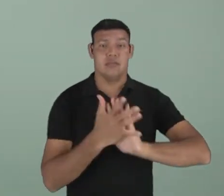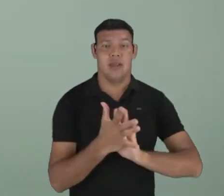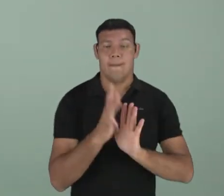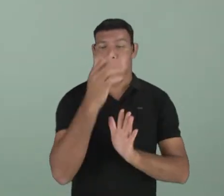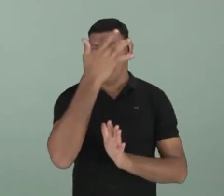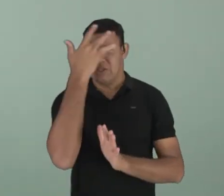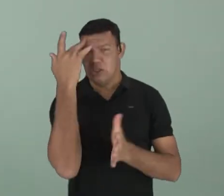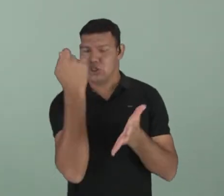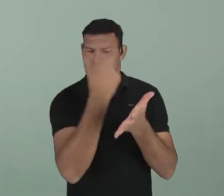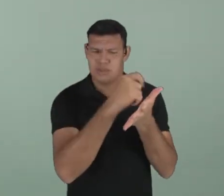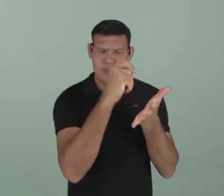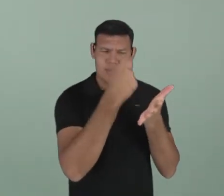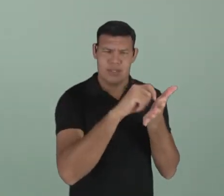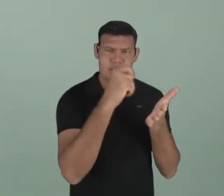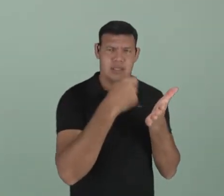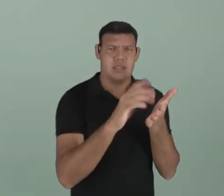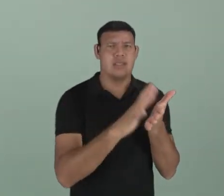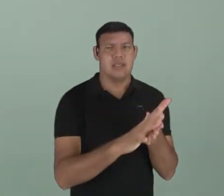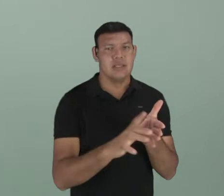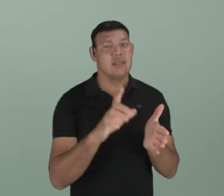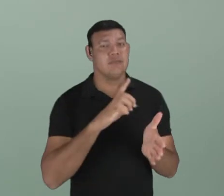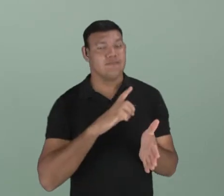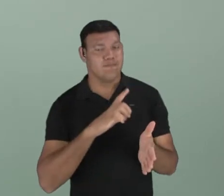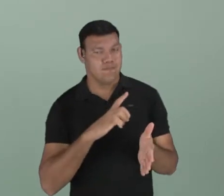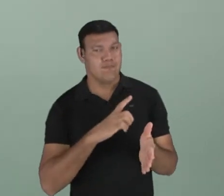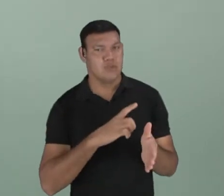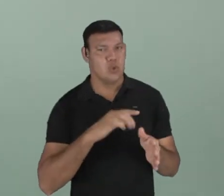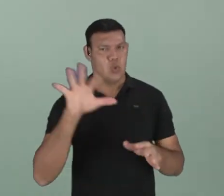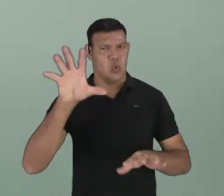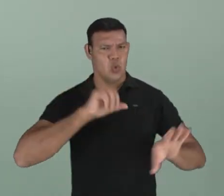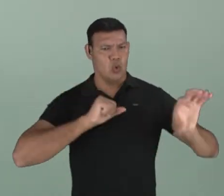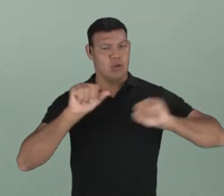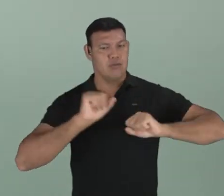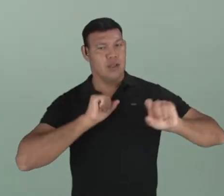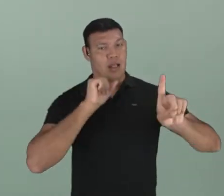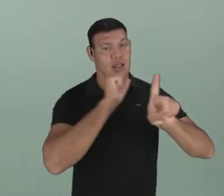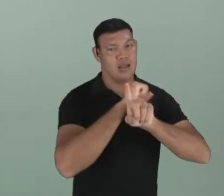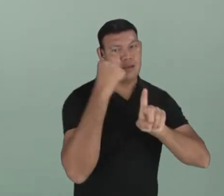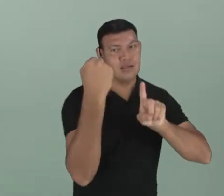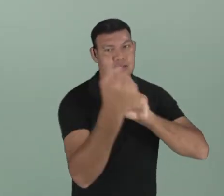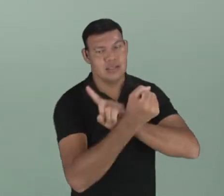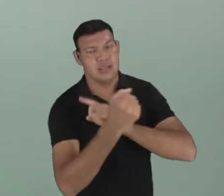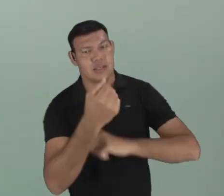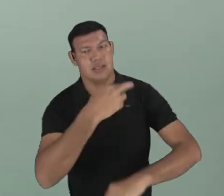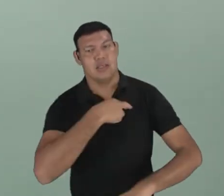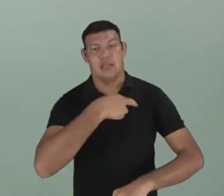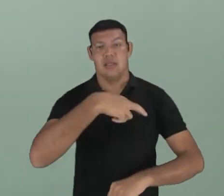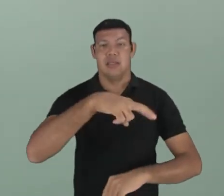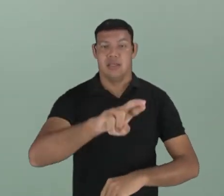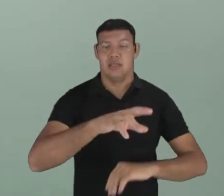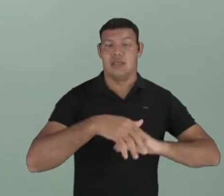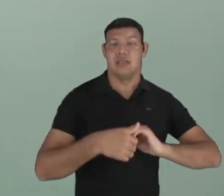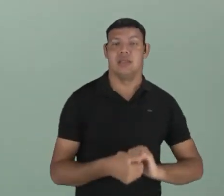escreveu ali, ela tem construções sociais, religiosas,